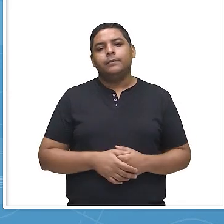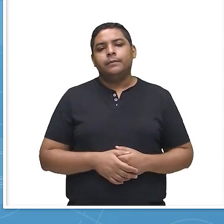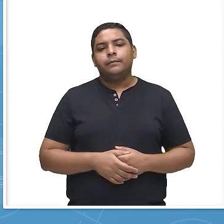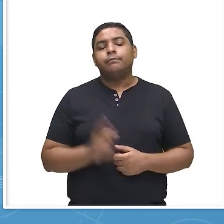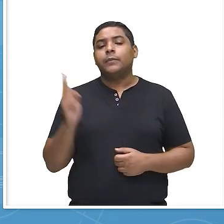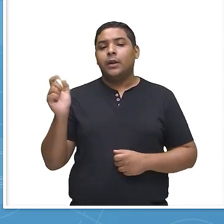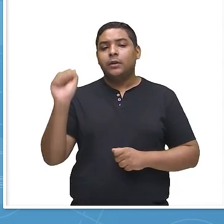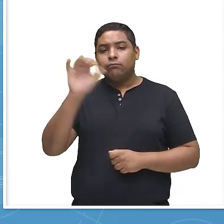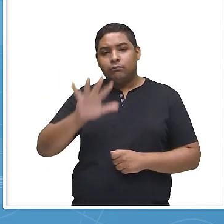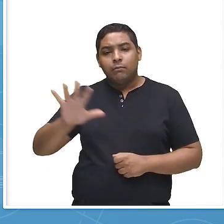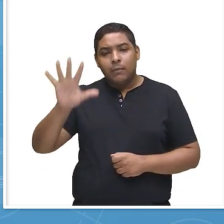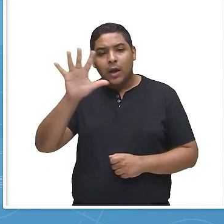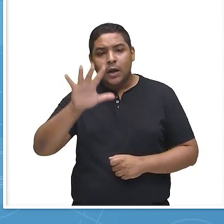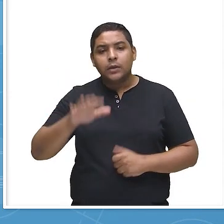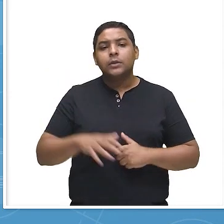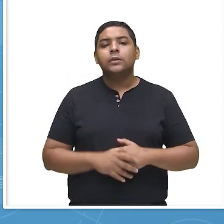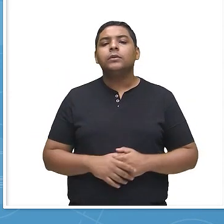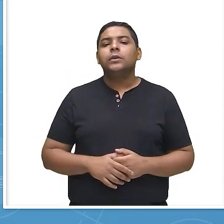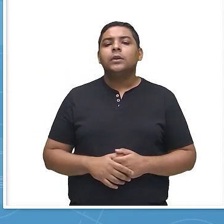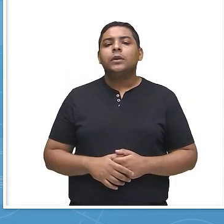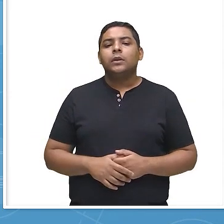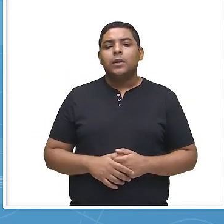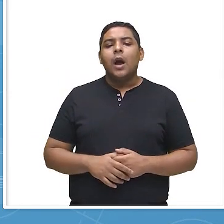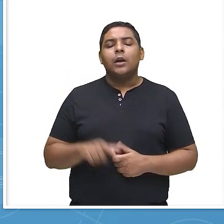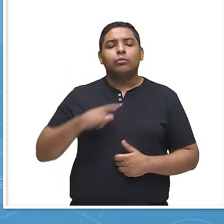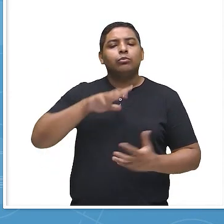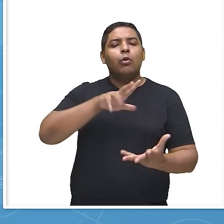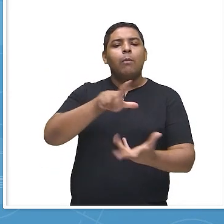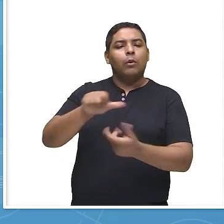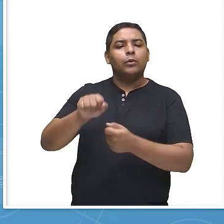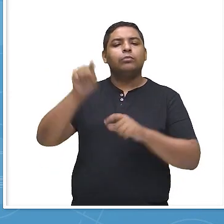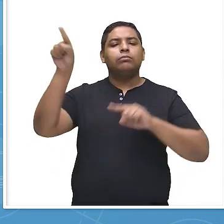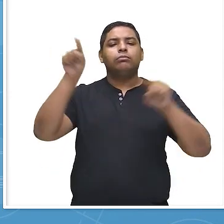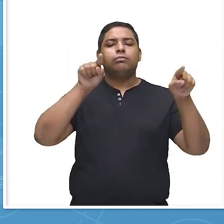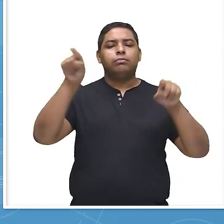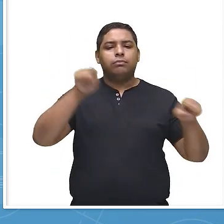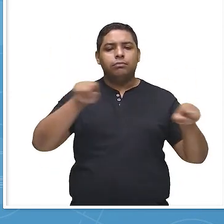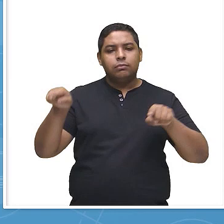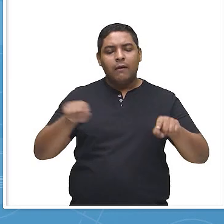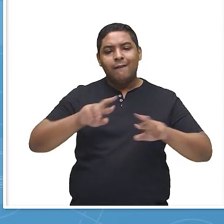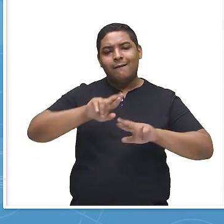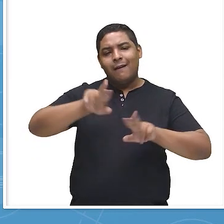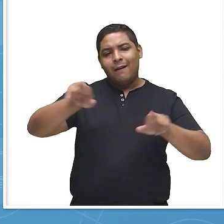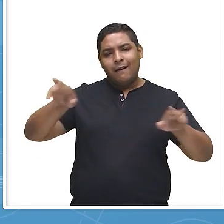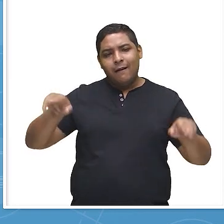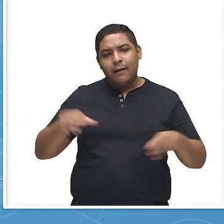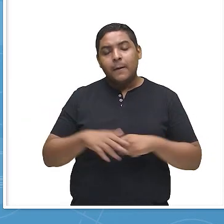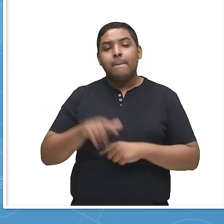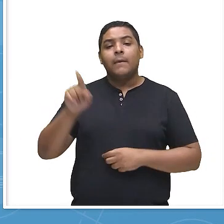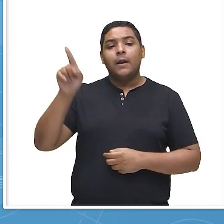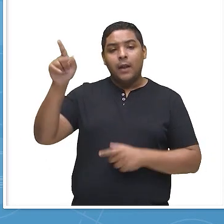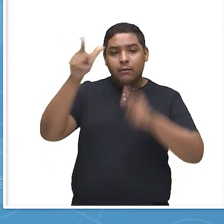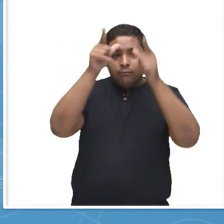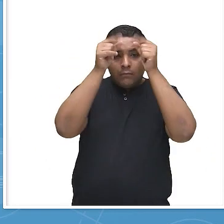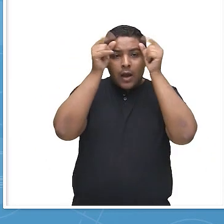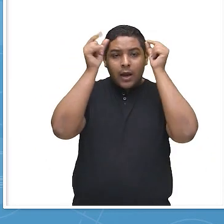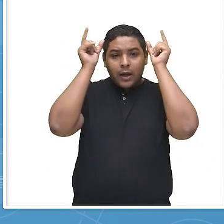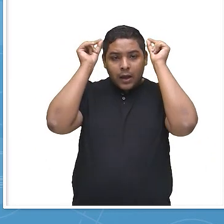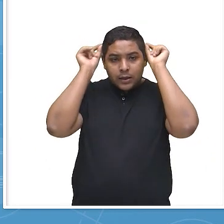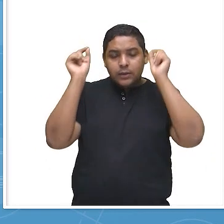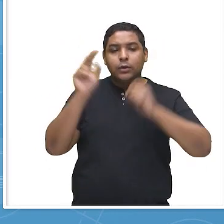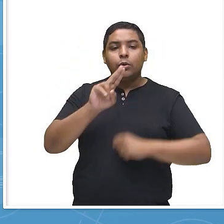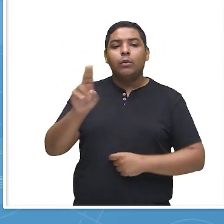imagens que eu trago para vocês de paisagens no mundo. Ó, a cidade de Atenas, né, lá na Grécia, e como está a cidade de